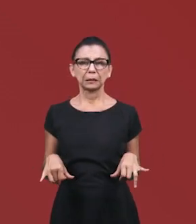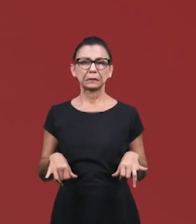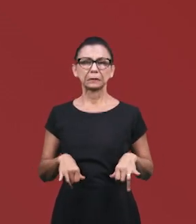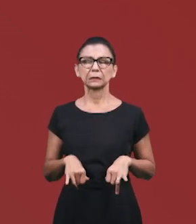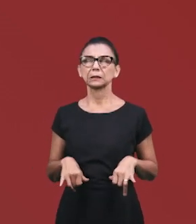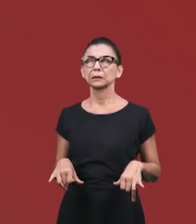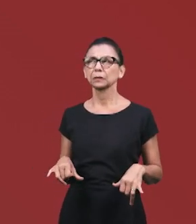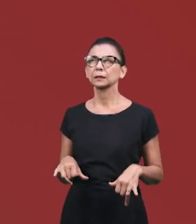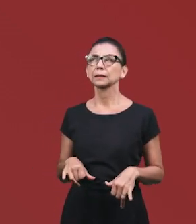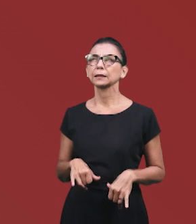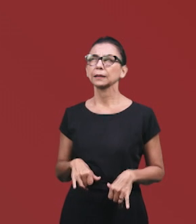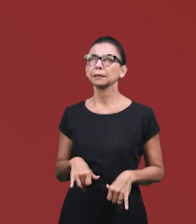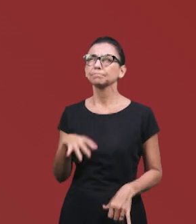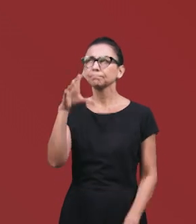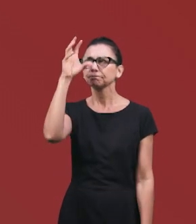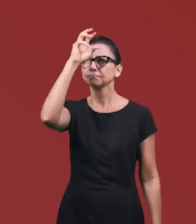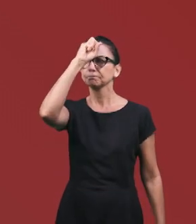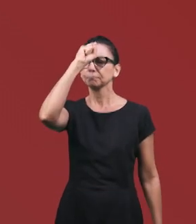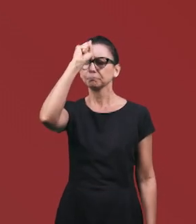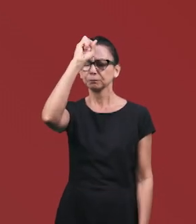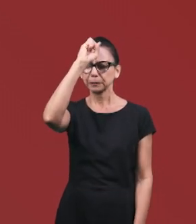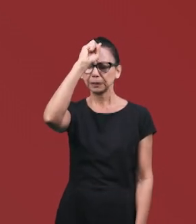decepções, aprendi a